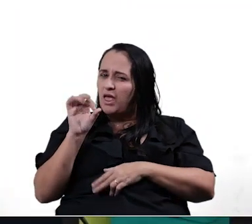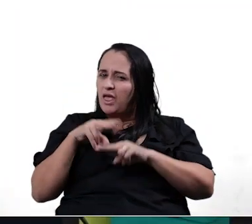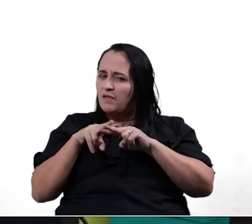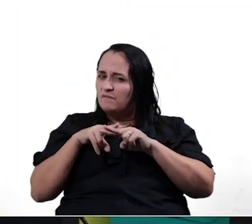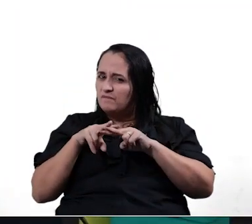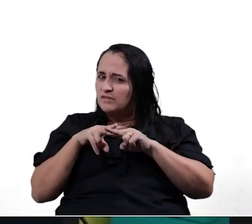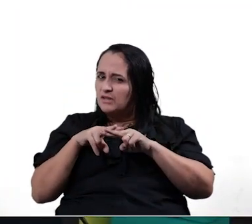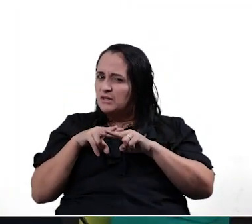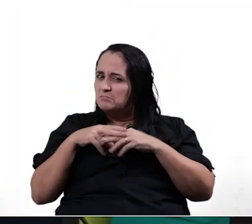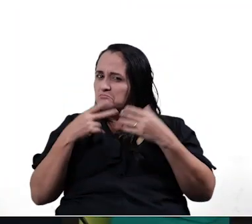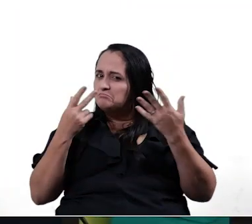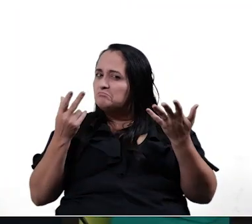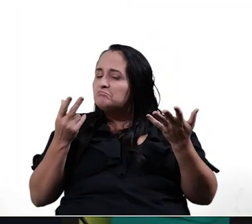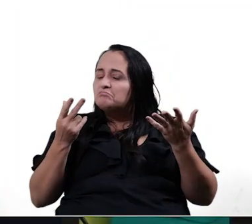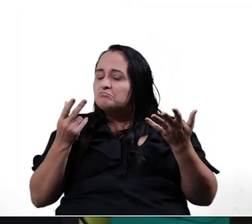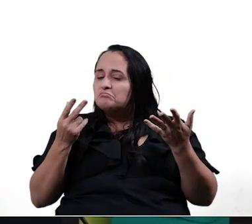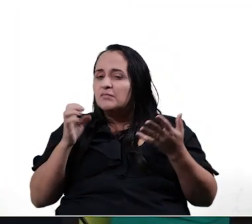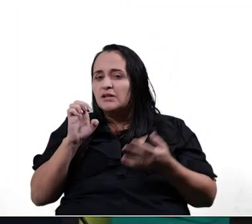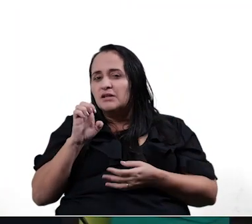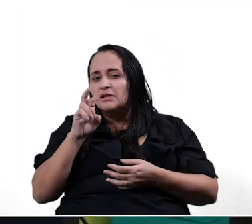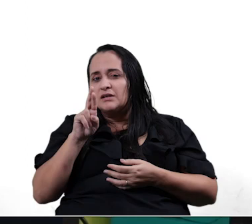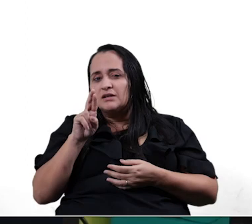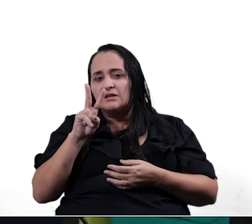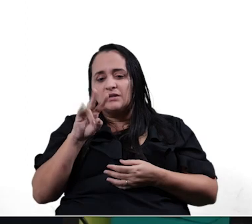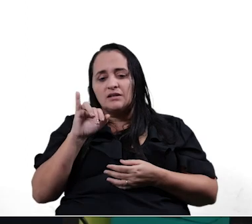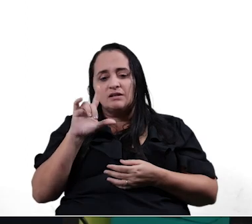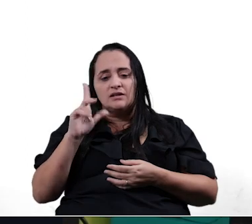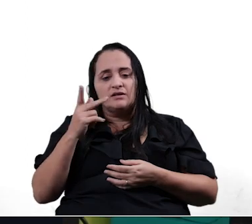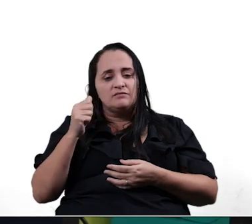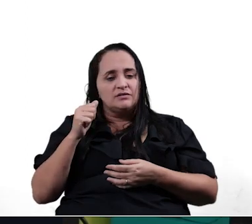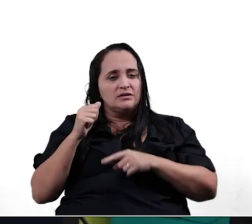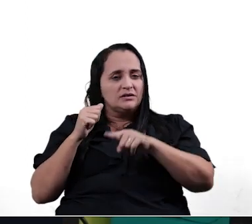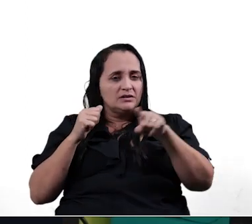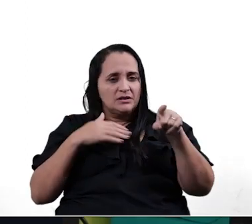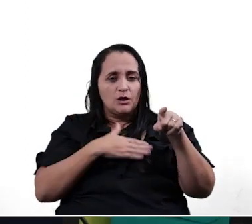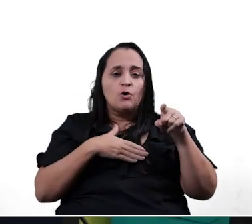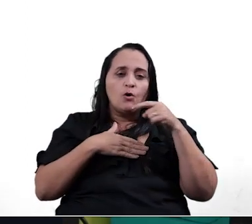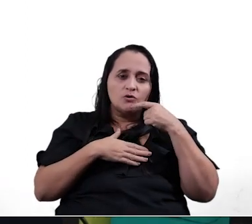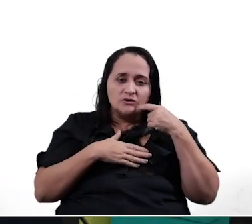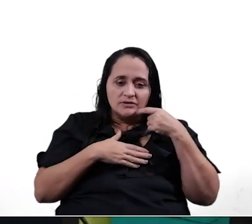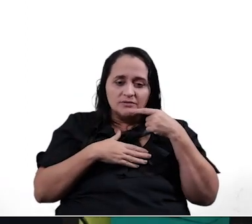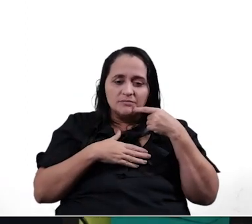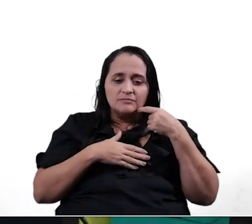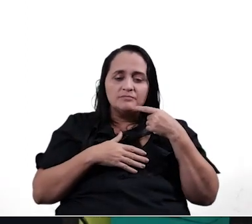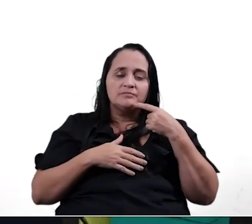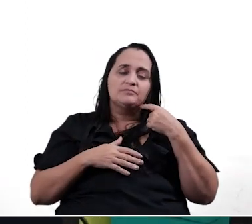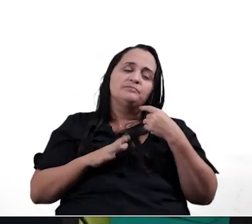Ela gostava de comer os legumezinhos, ervilha? Ou quem gosta de ervilha aqui? Quem é que gosta?